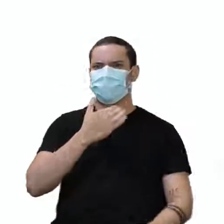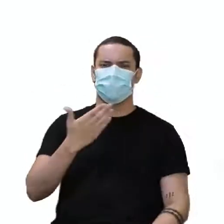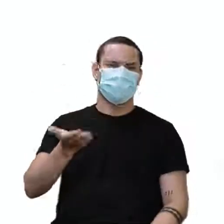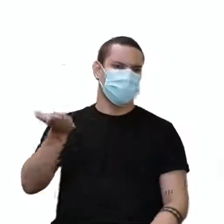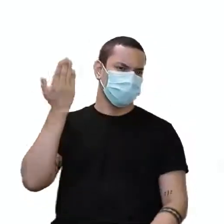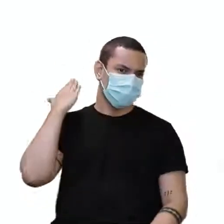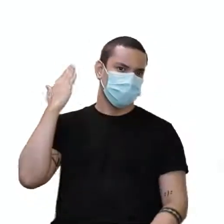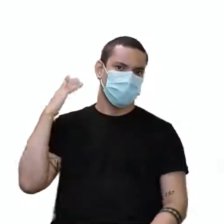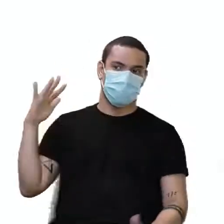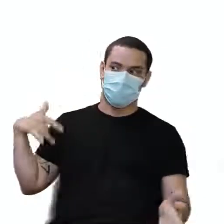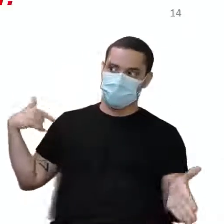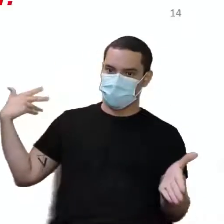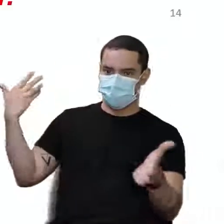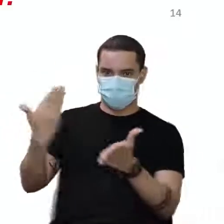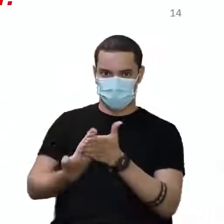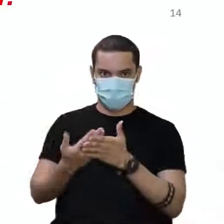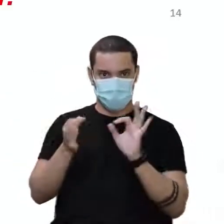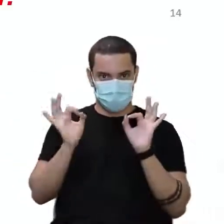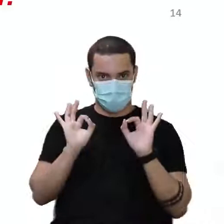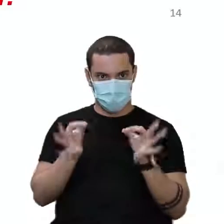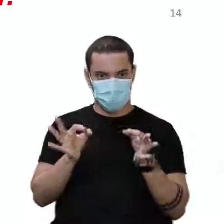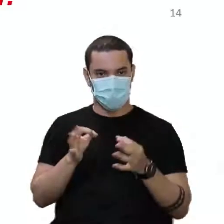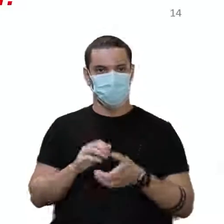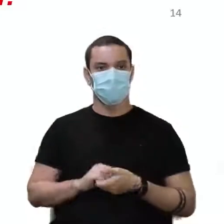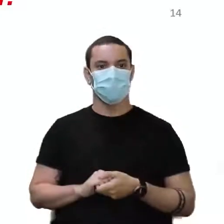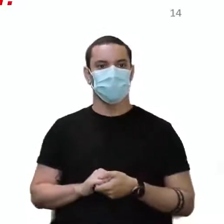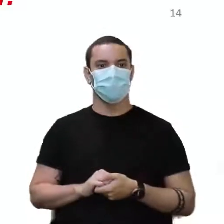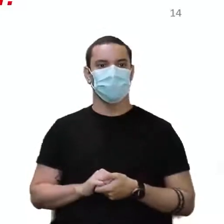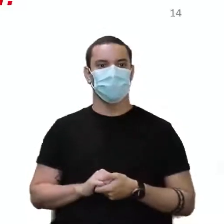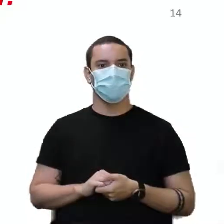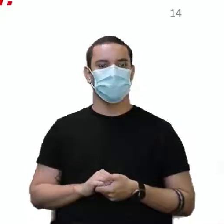por diante. Tudo bem? Olha aí.